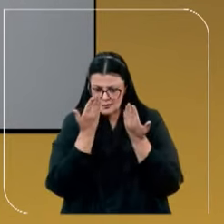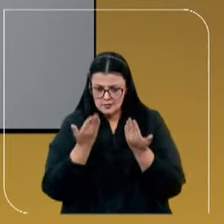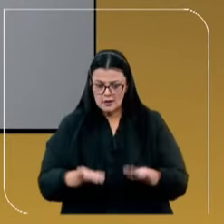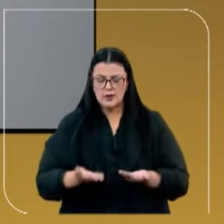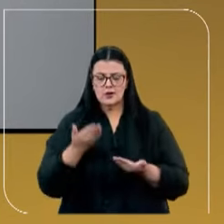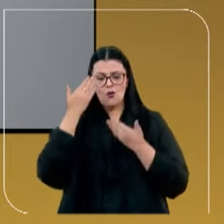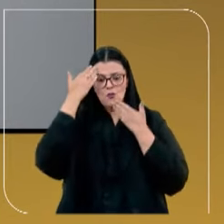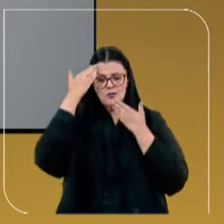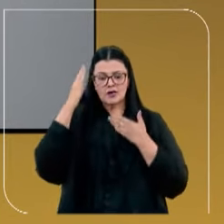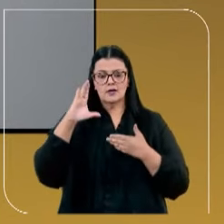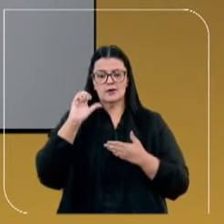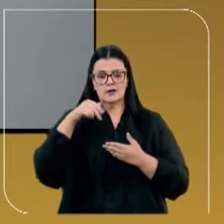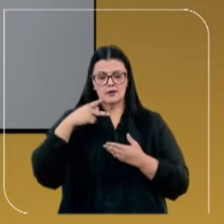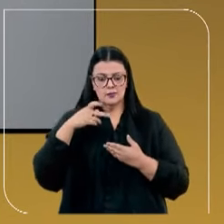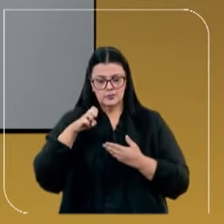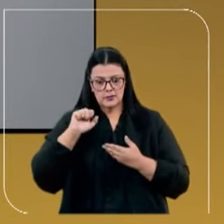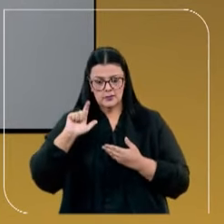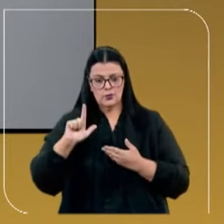Campbell.